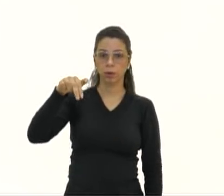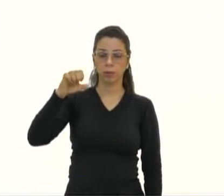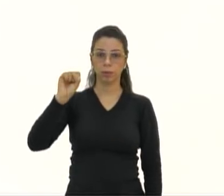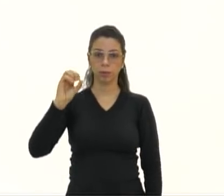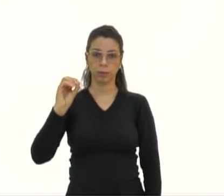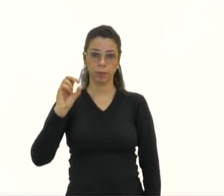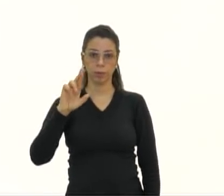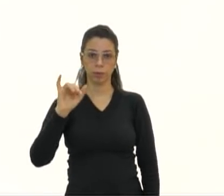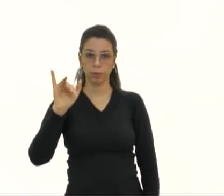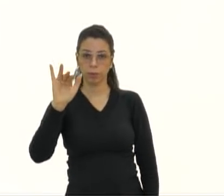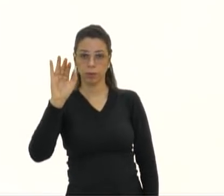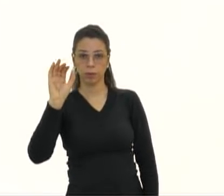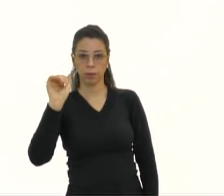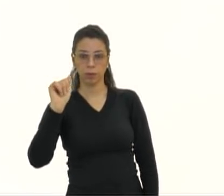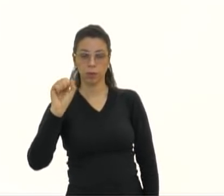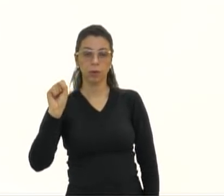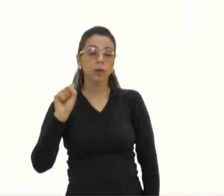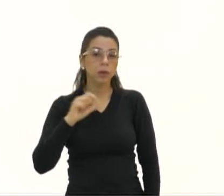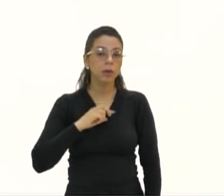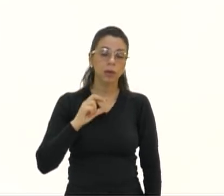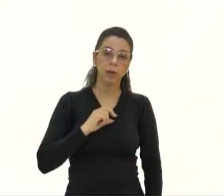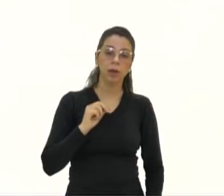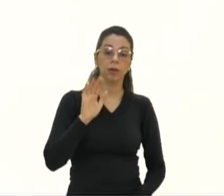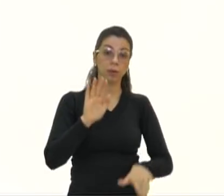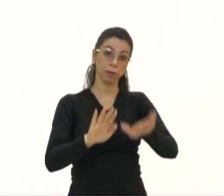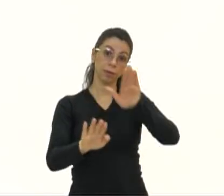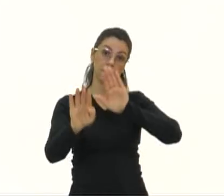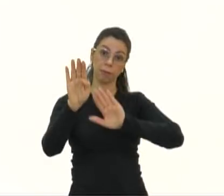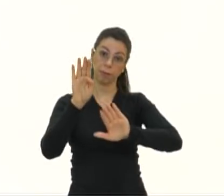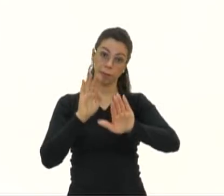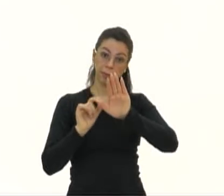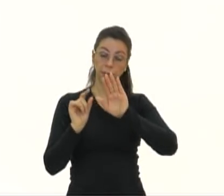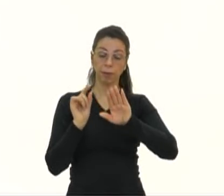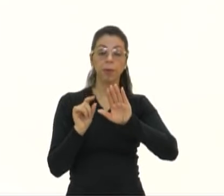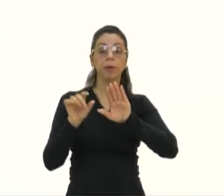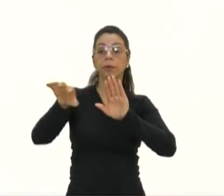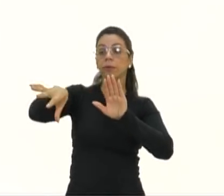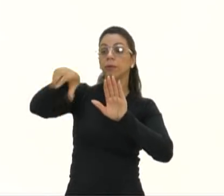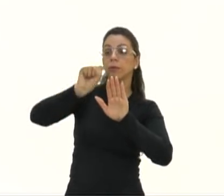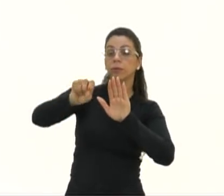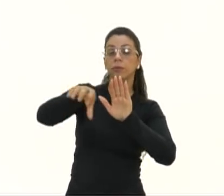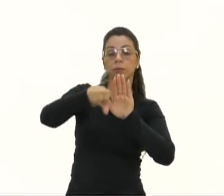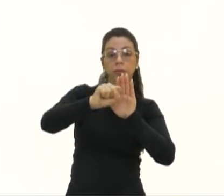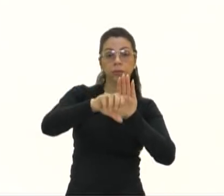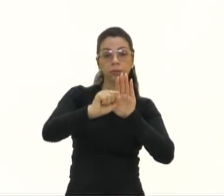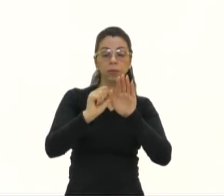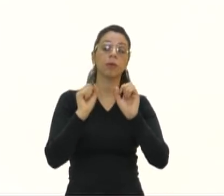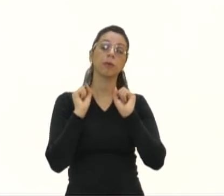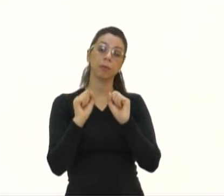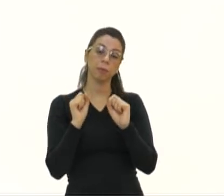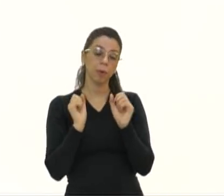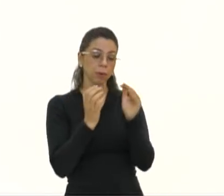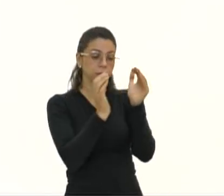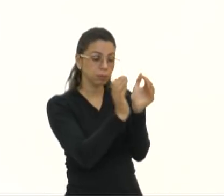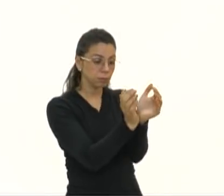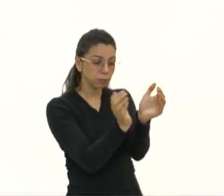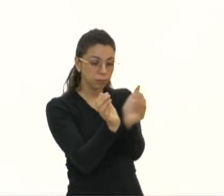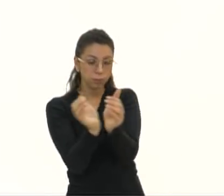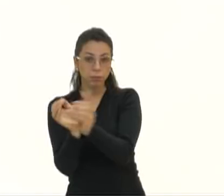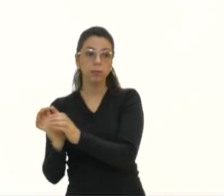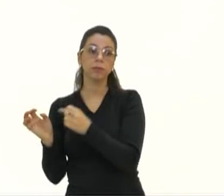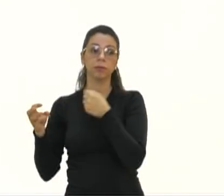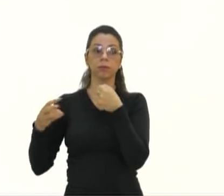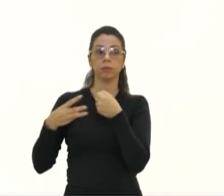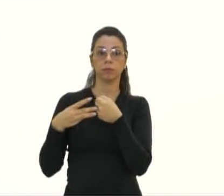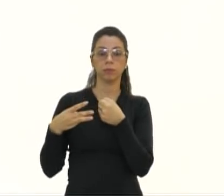vão receber alguns nomes, dependendo do que ela vai capturar. Então, nós podemos classificar essas